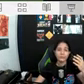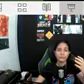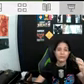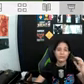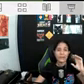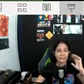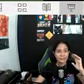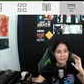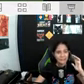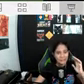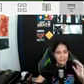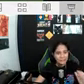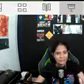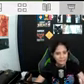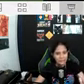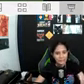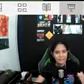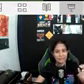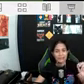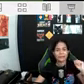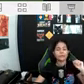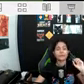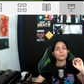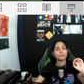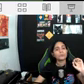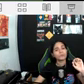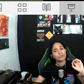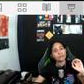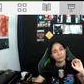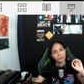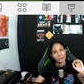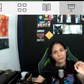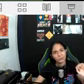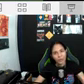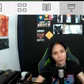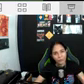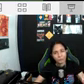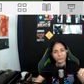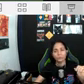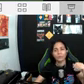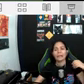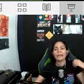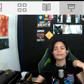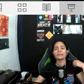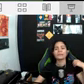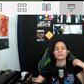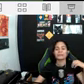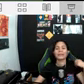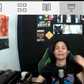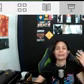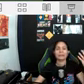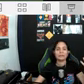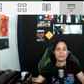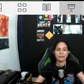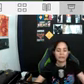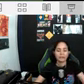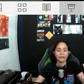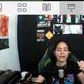do ponto de vista da ciência e não do ponto de vista pessoal. Por mais que você